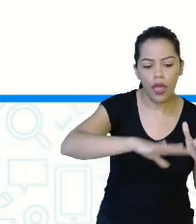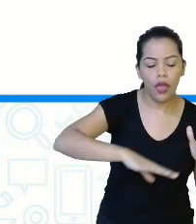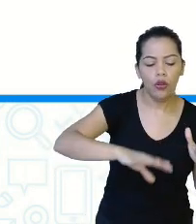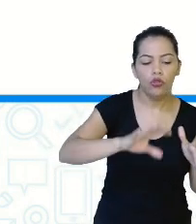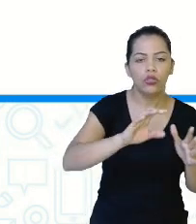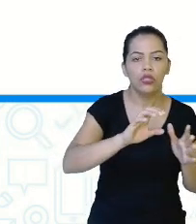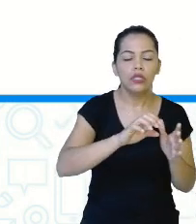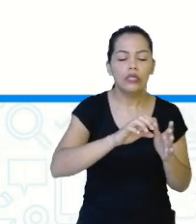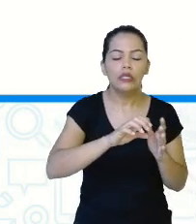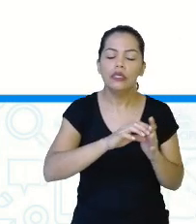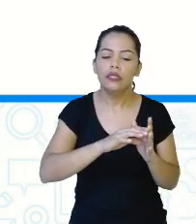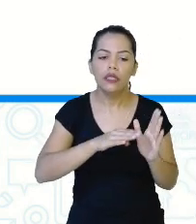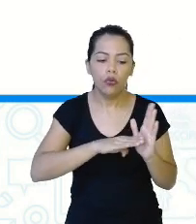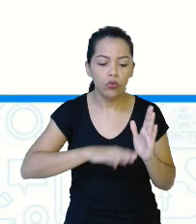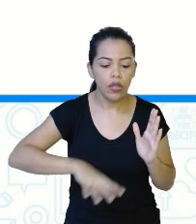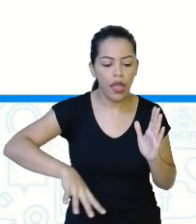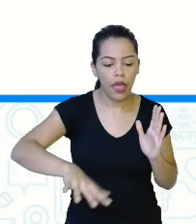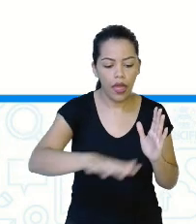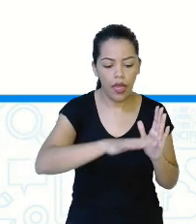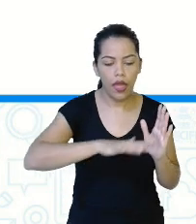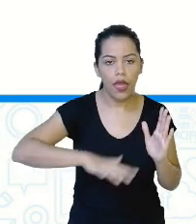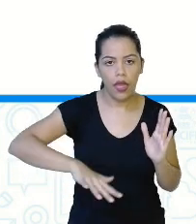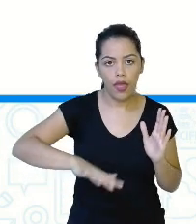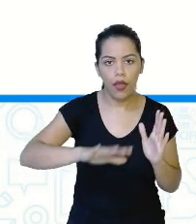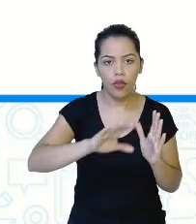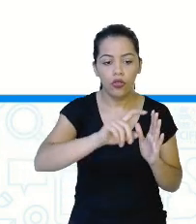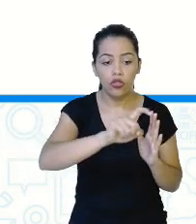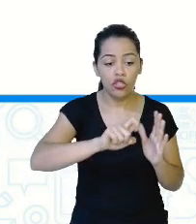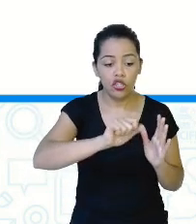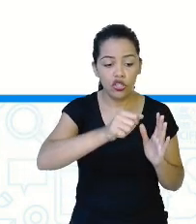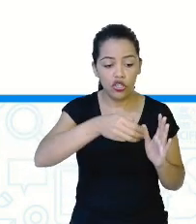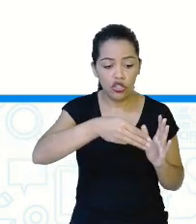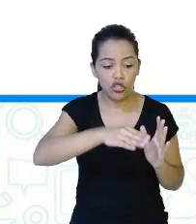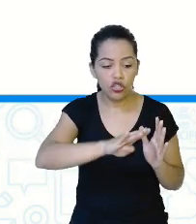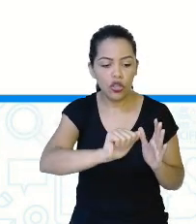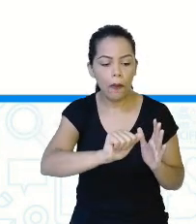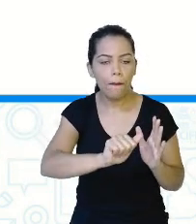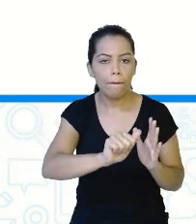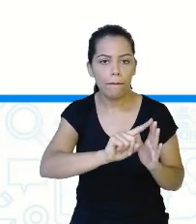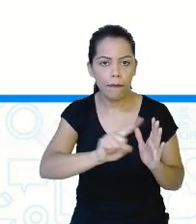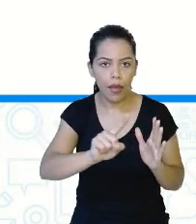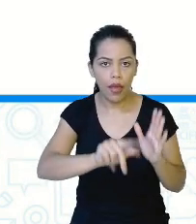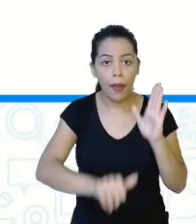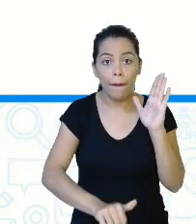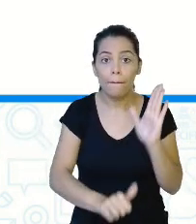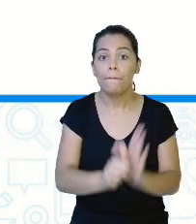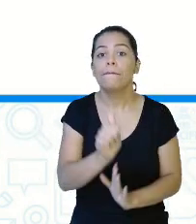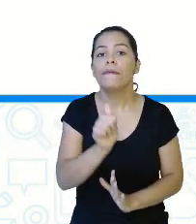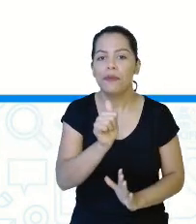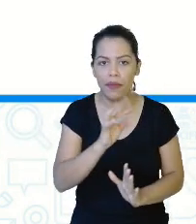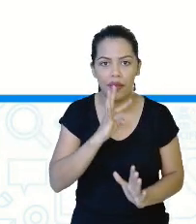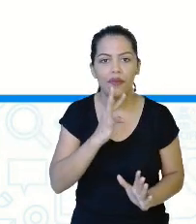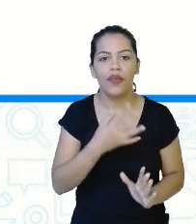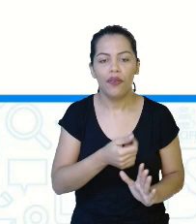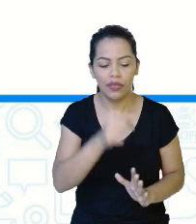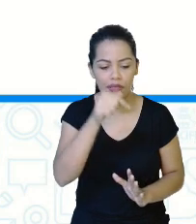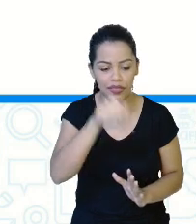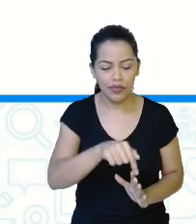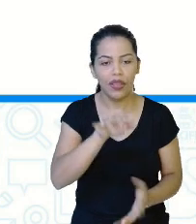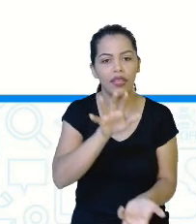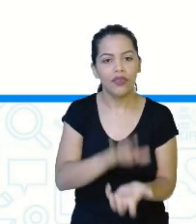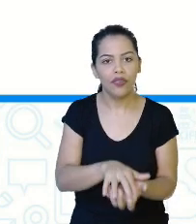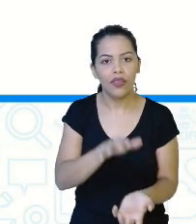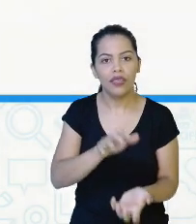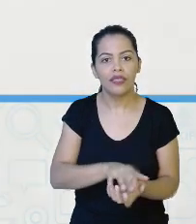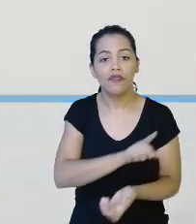urbano. Ele foi o primeiro quilombo urbano reconhecido aqui no nosso estado e fica na cidade de Olinda. Então,